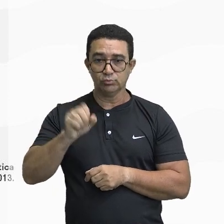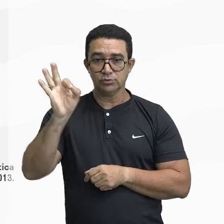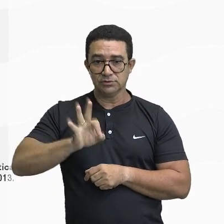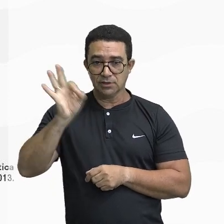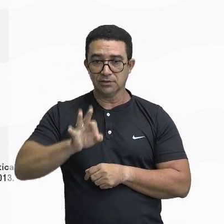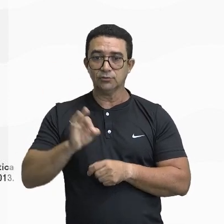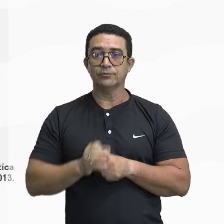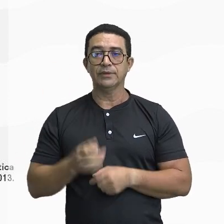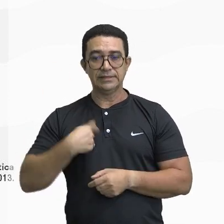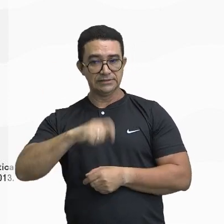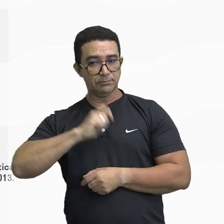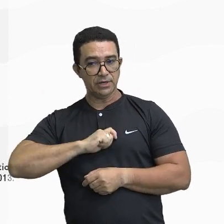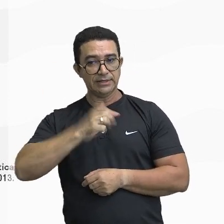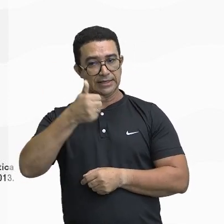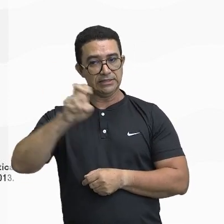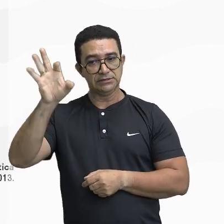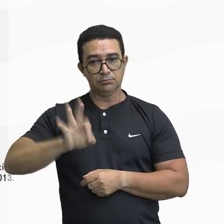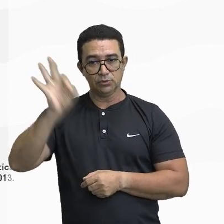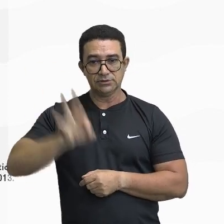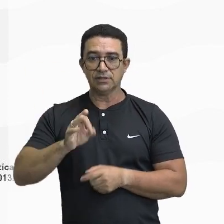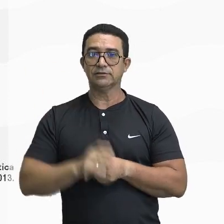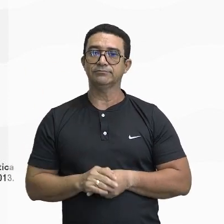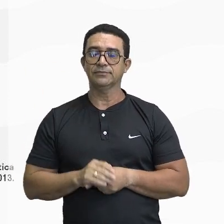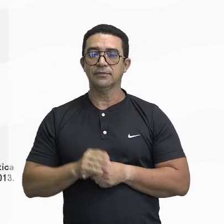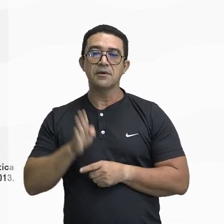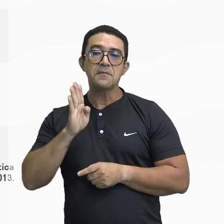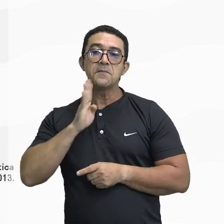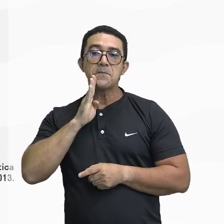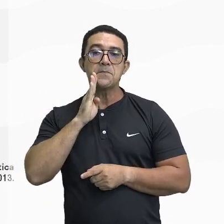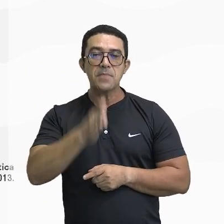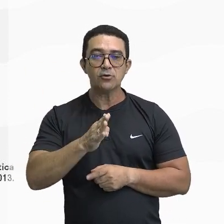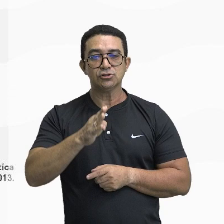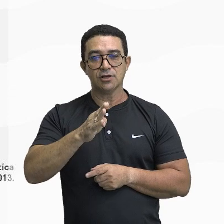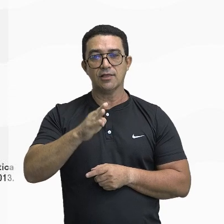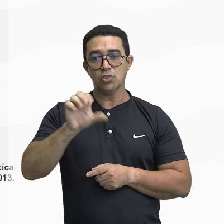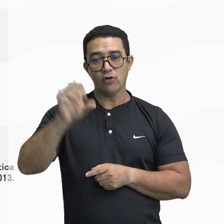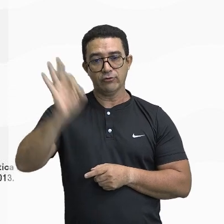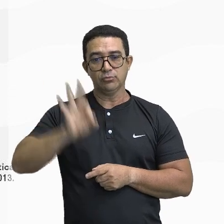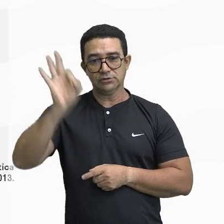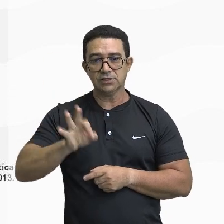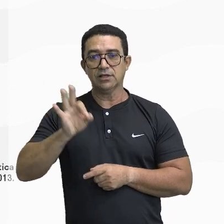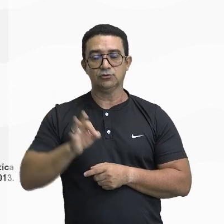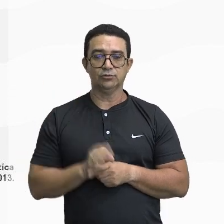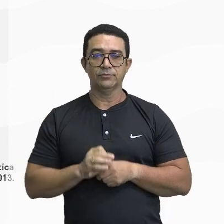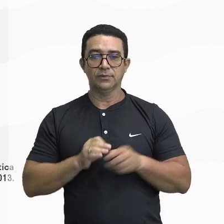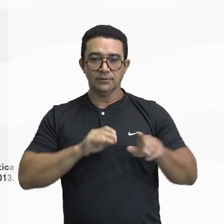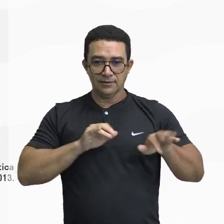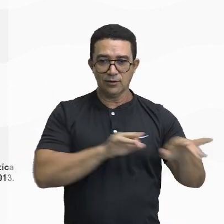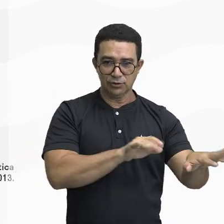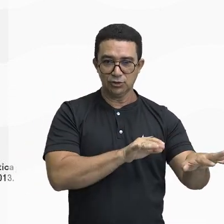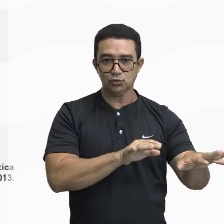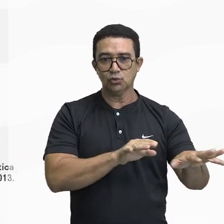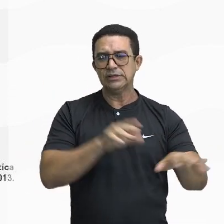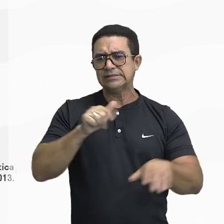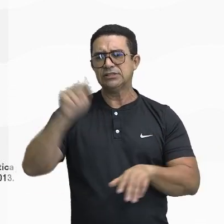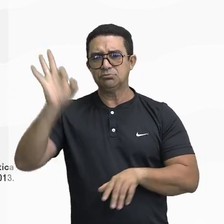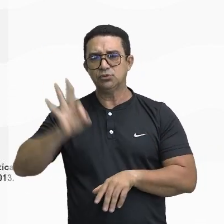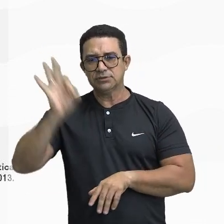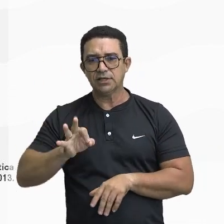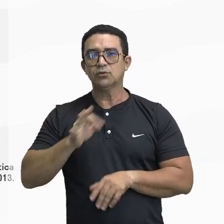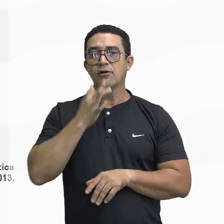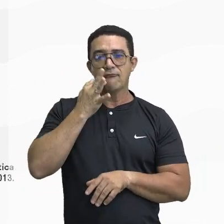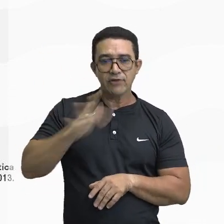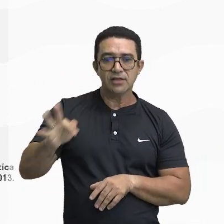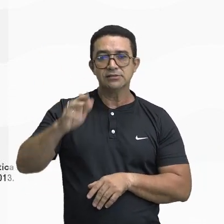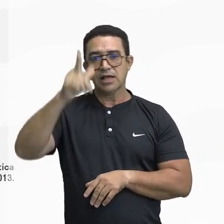na Espanha, 15%, na Bélgica, 9%, no Reino Unido, 7%, na França, na